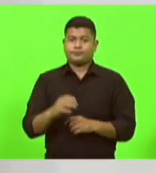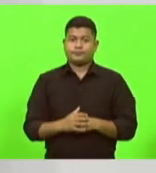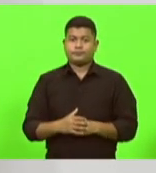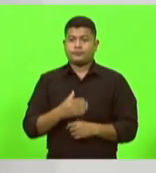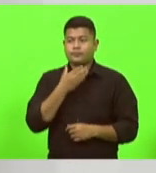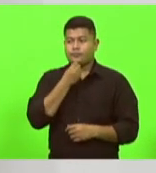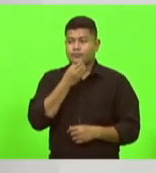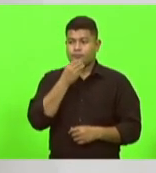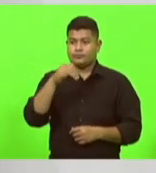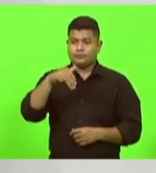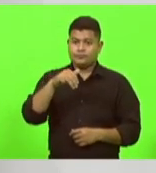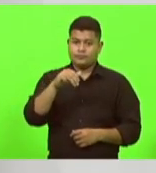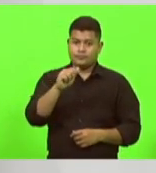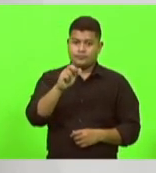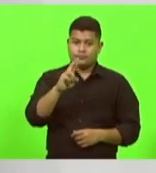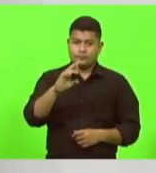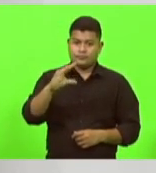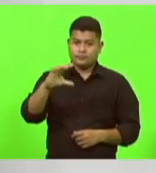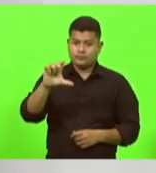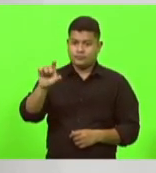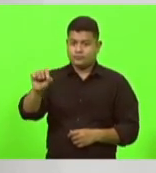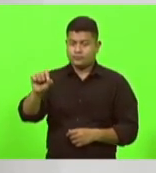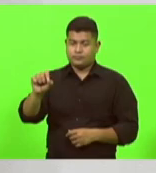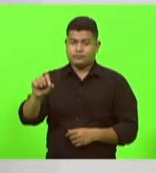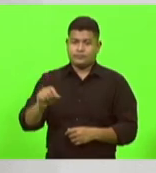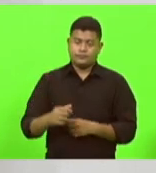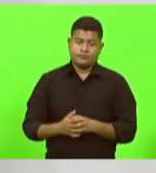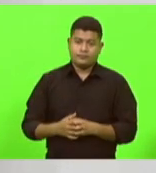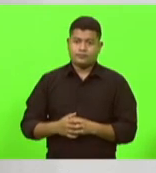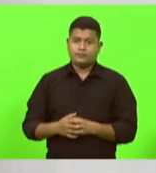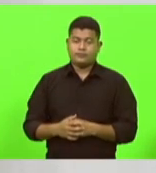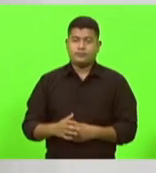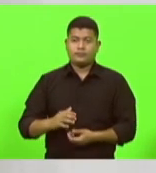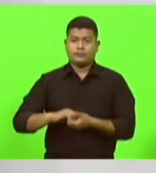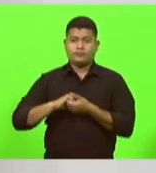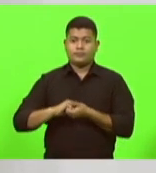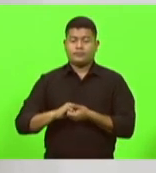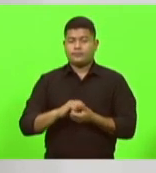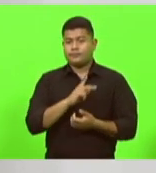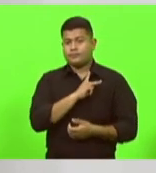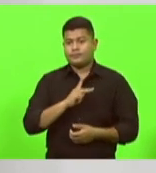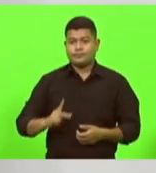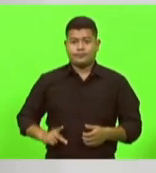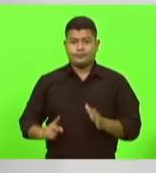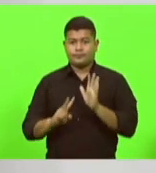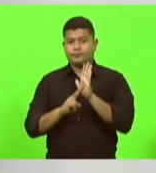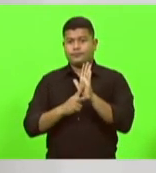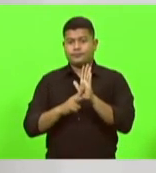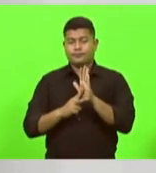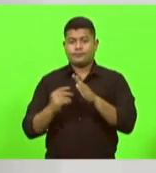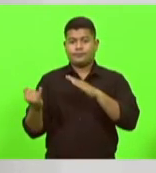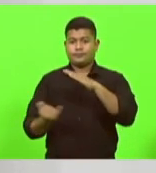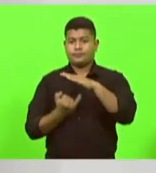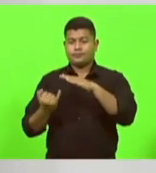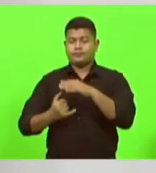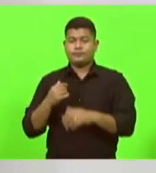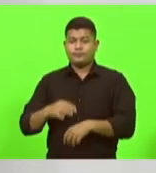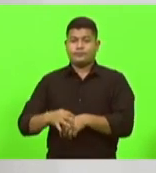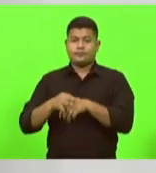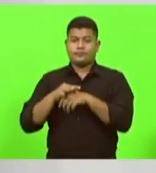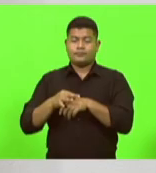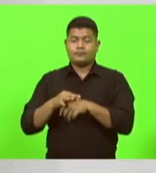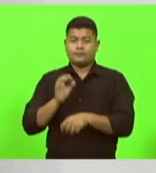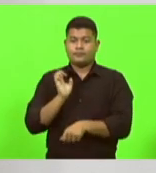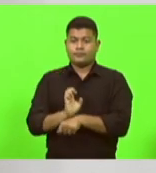Marcelo Gomes Silva. Cumprimentar o presidente do Sindicato da Indústria da Carne do Estado